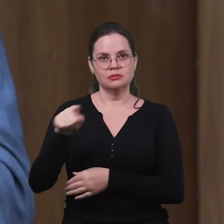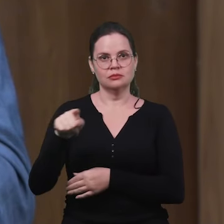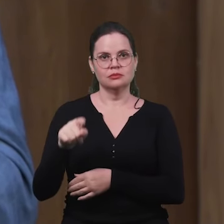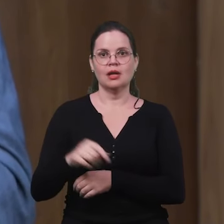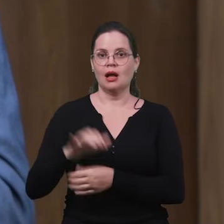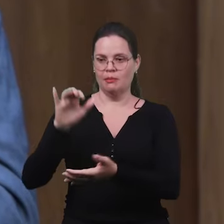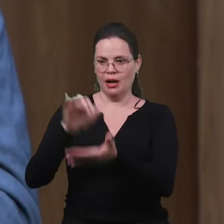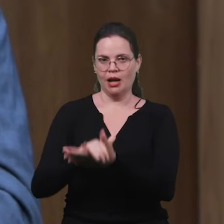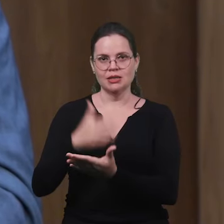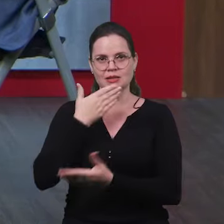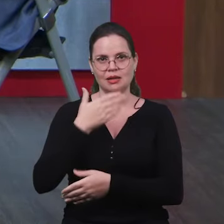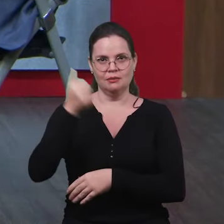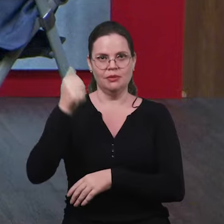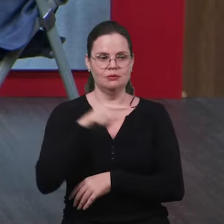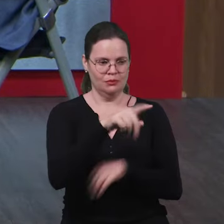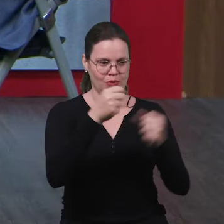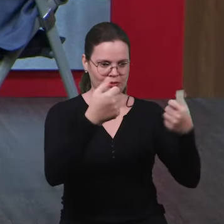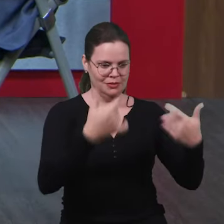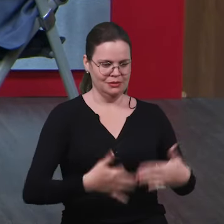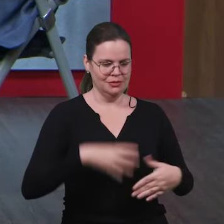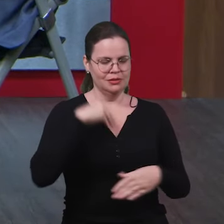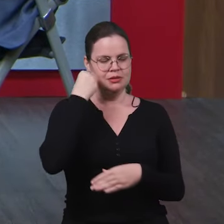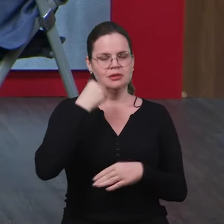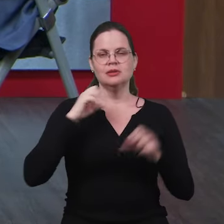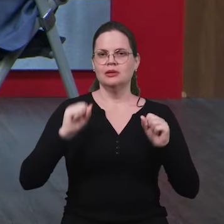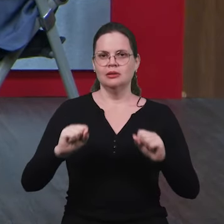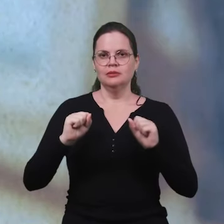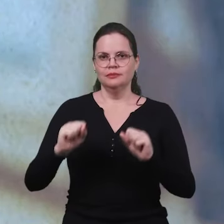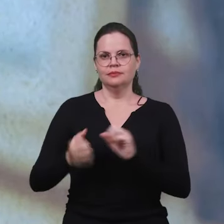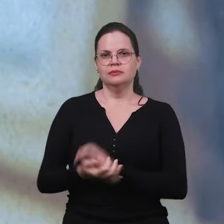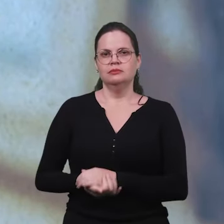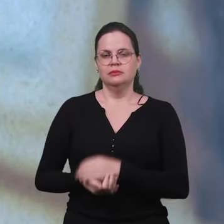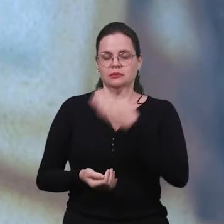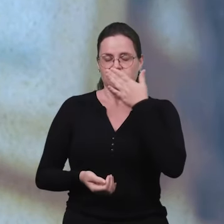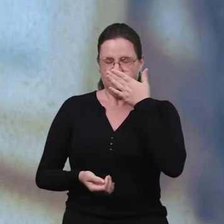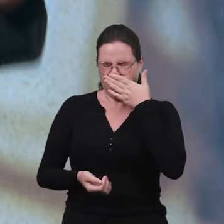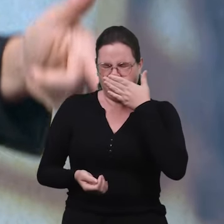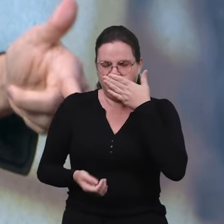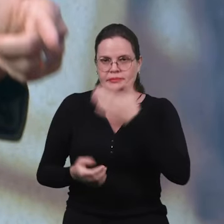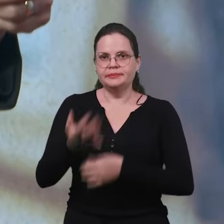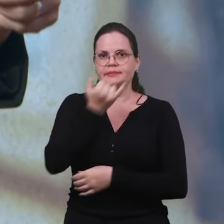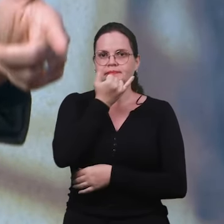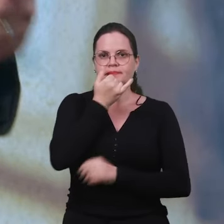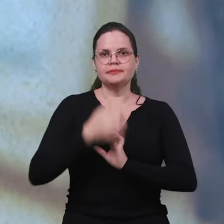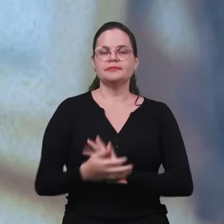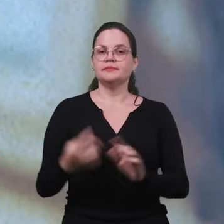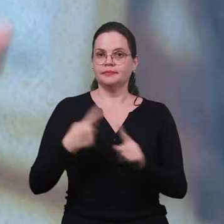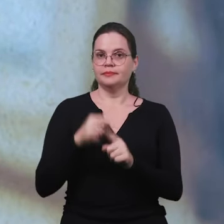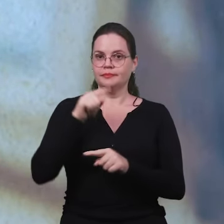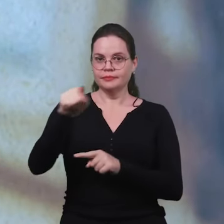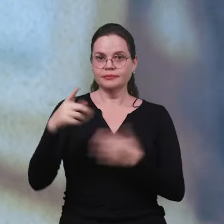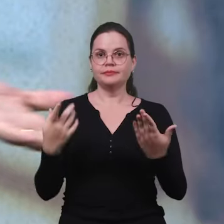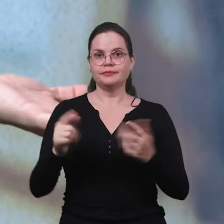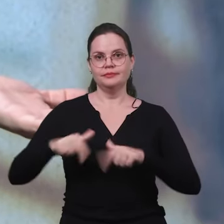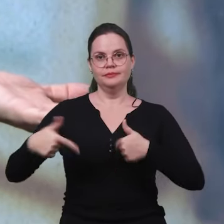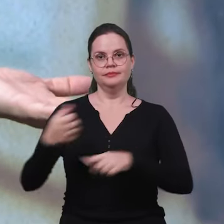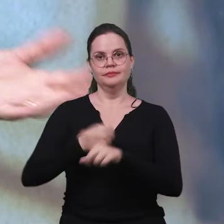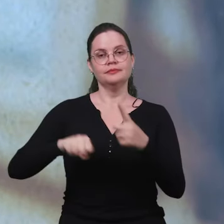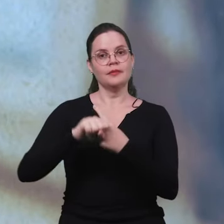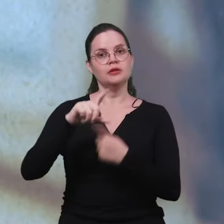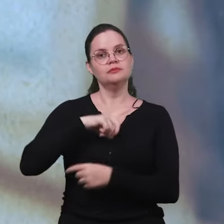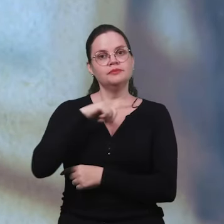casal optasse pelo casamento. Isso. Você pode contar essa experiência? Posso contar, porque eu recebo no consultório e recebi na ação social um casal justamente com